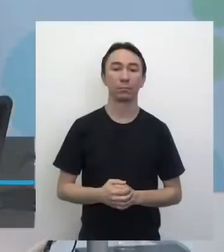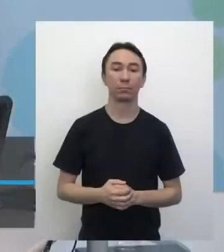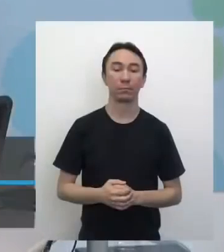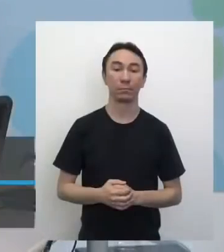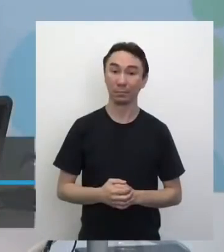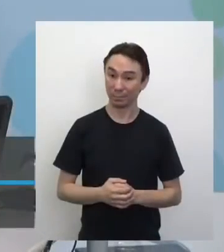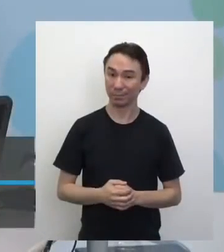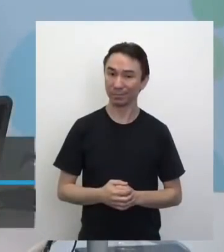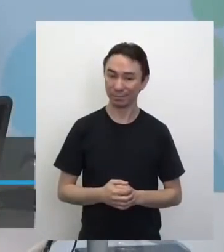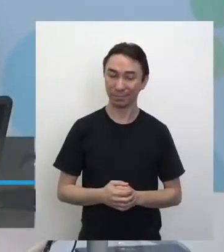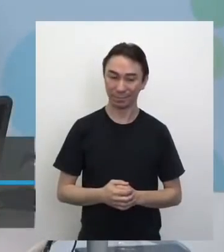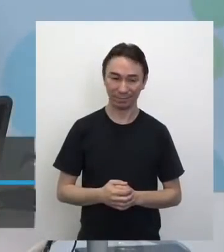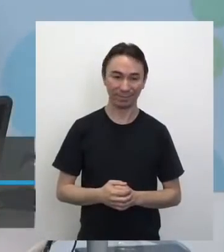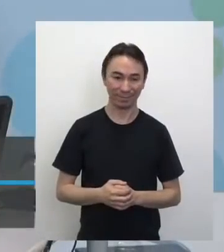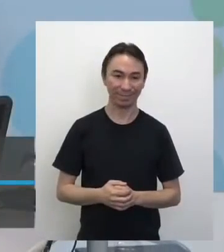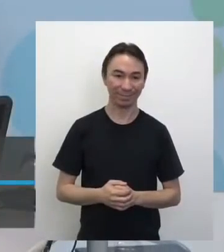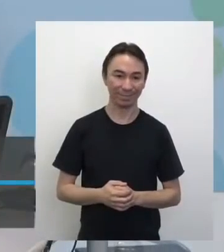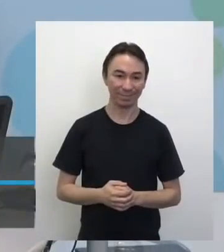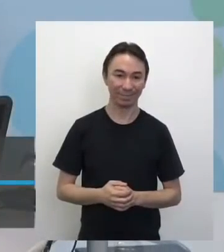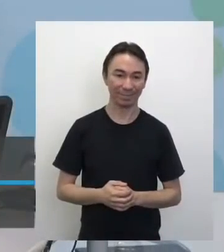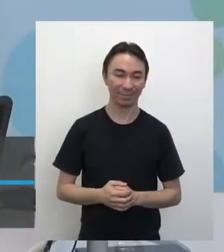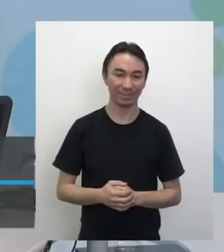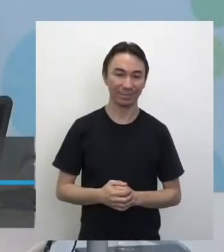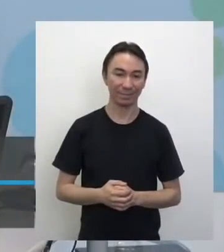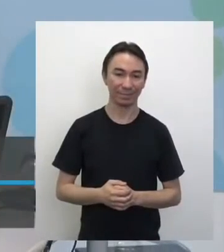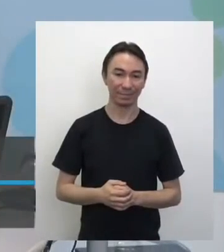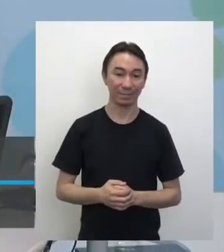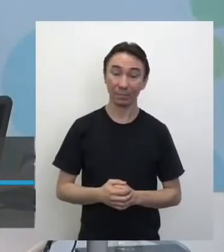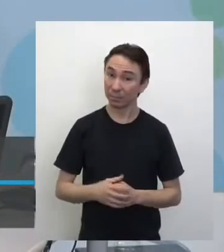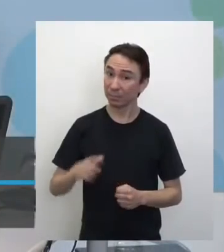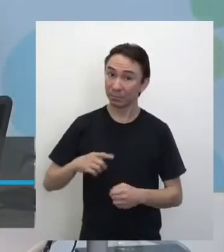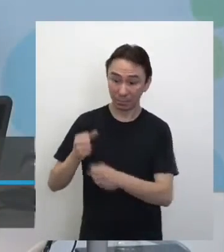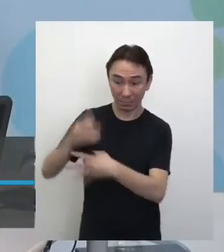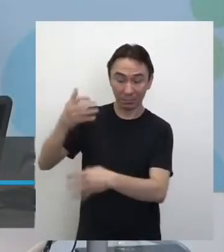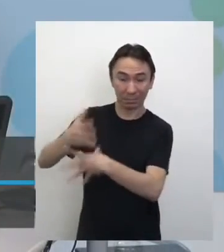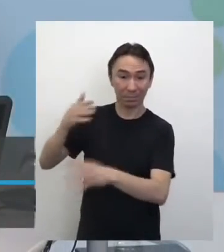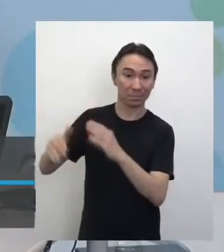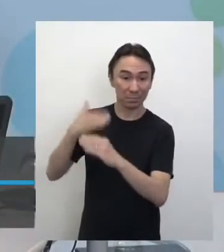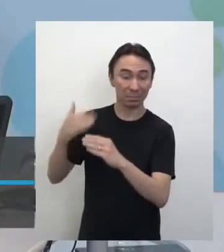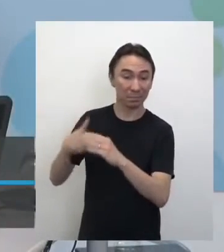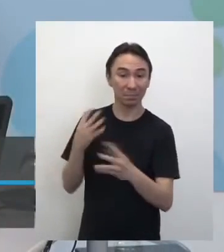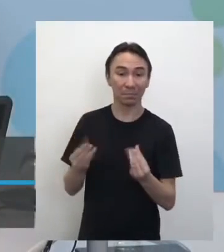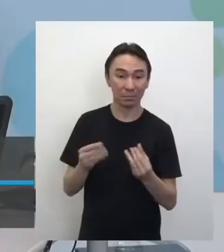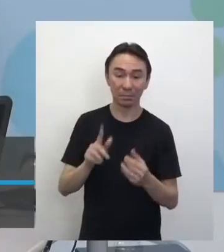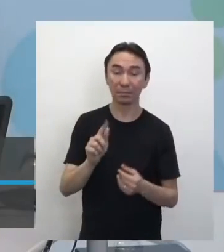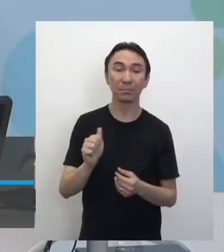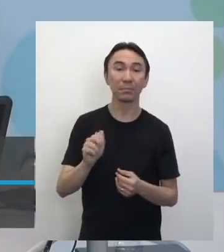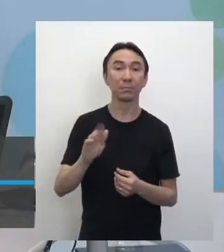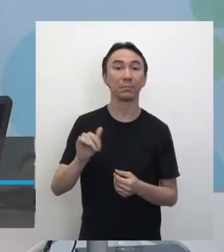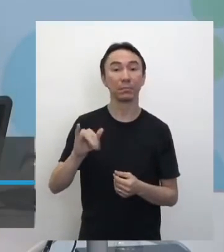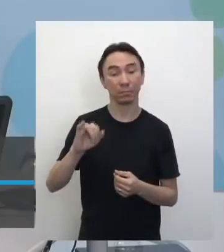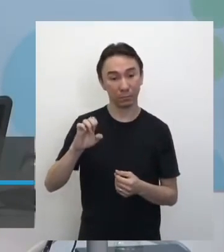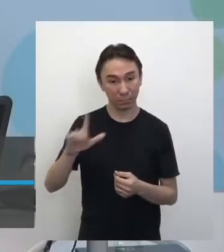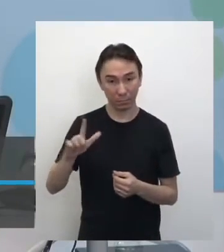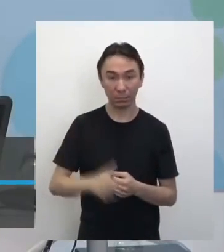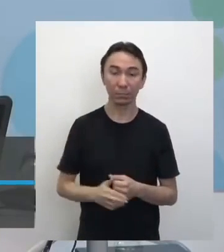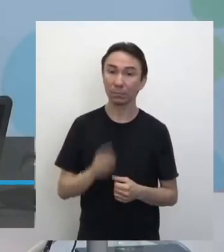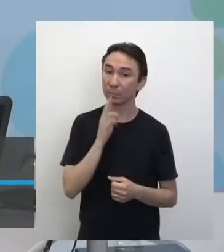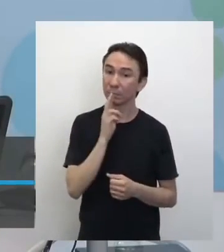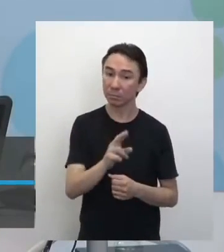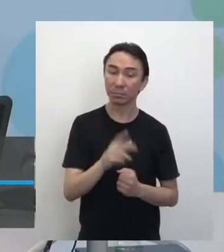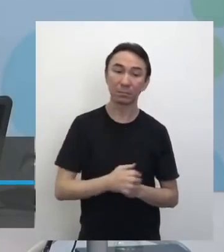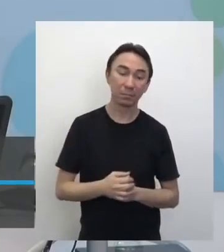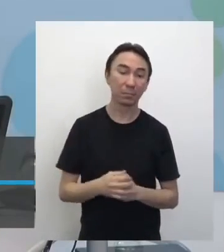e o que é Hair Back you have Lopes aventuras estamos aqui bastante interações O Gabriel mandou para gente assim my